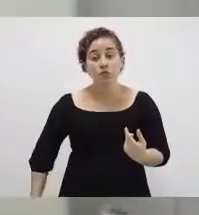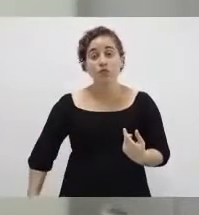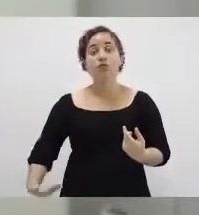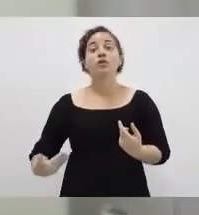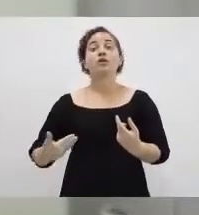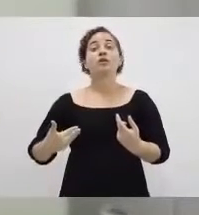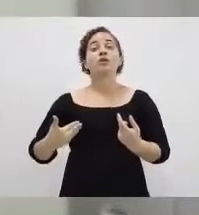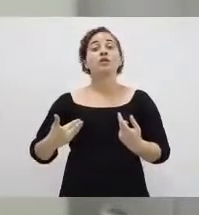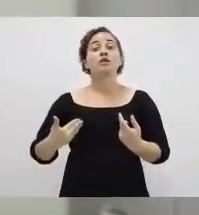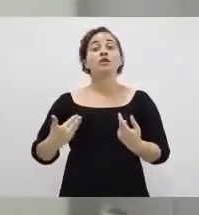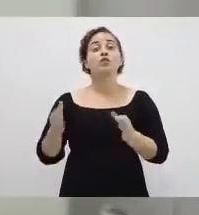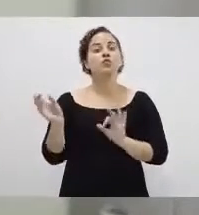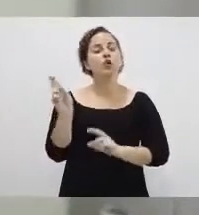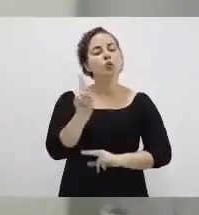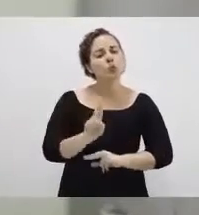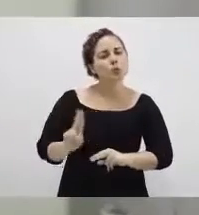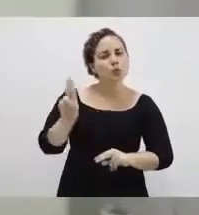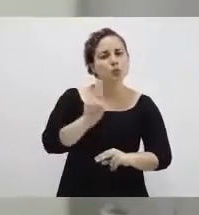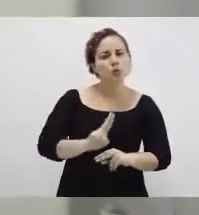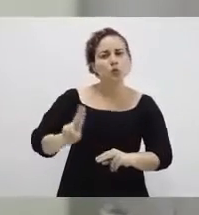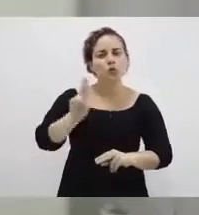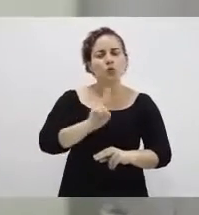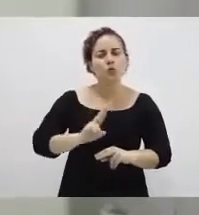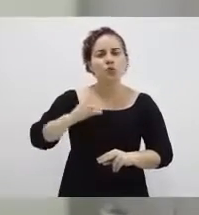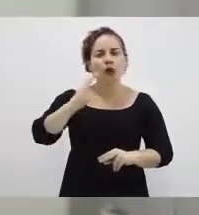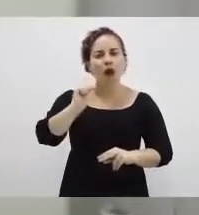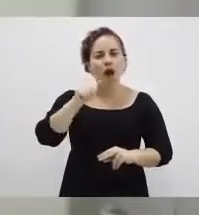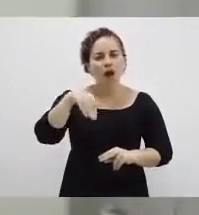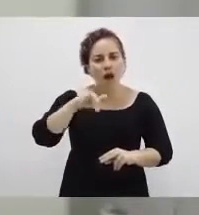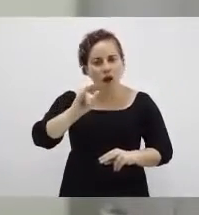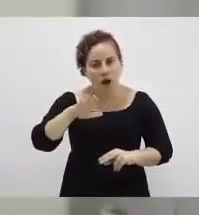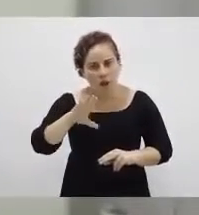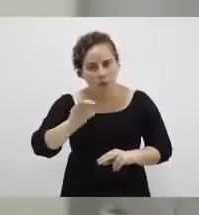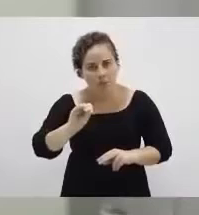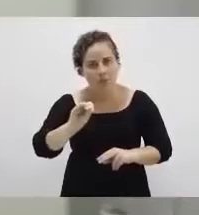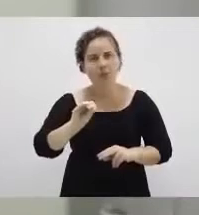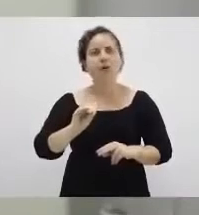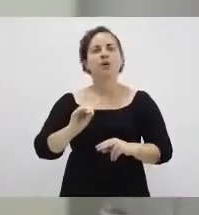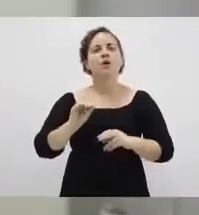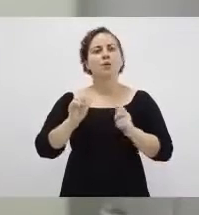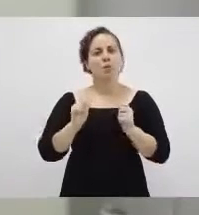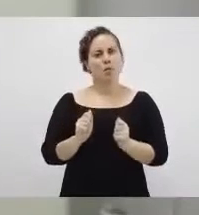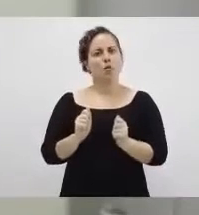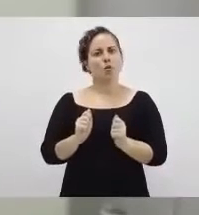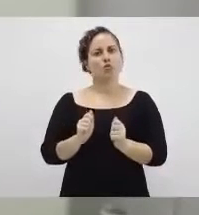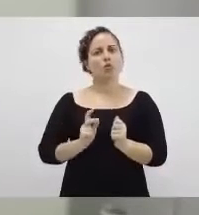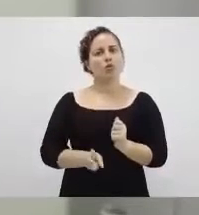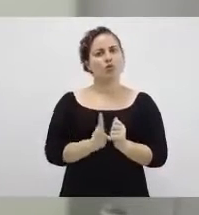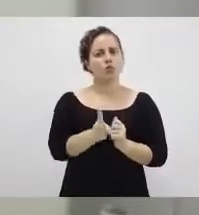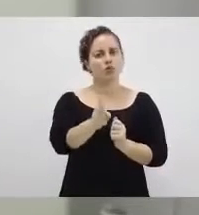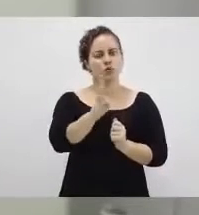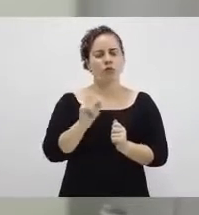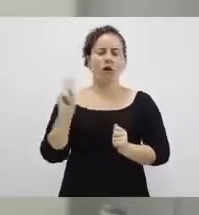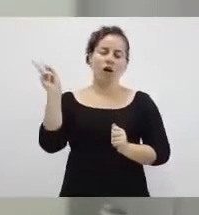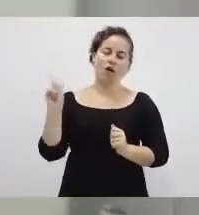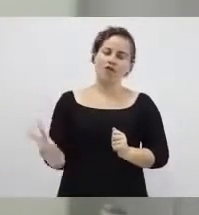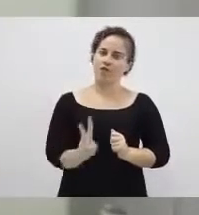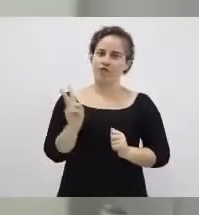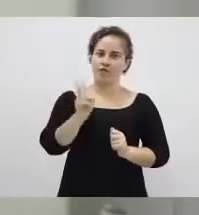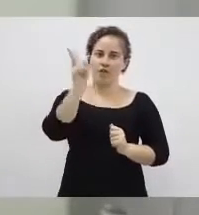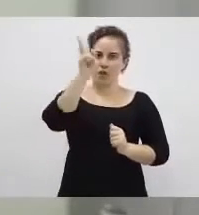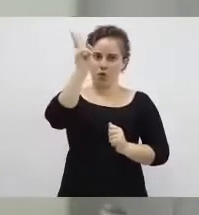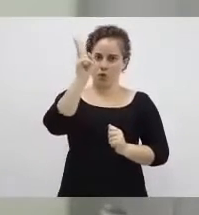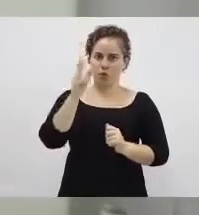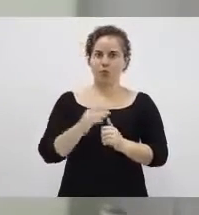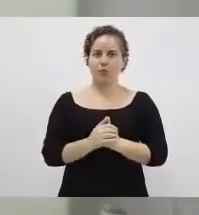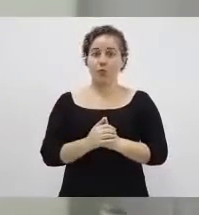de instrumentos para que o câmbio possa ficar em determinado nível de preço. E isso pode